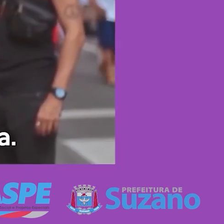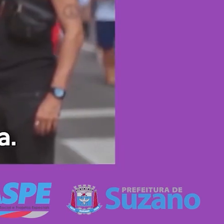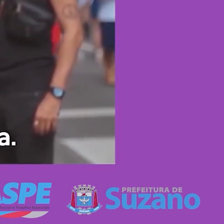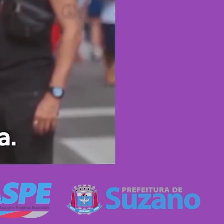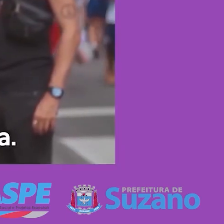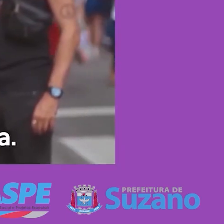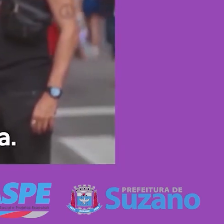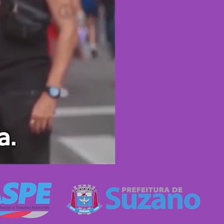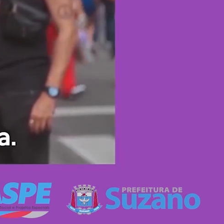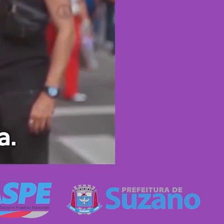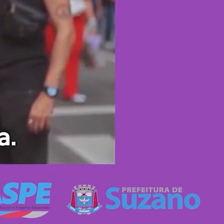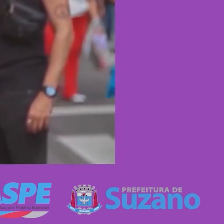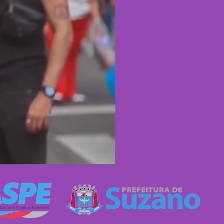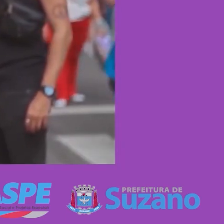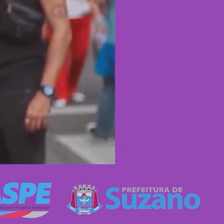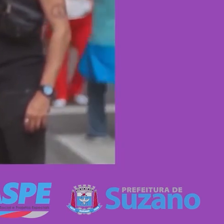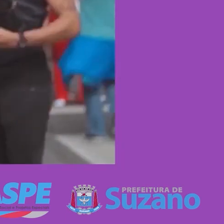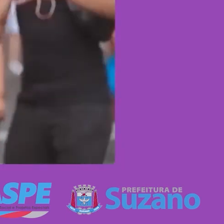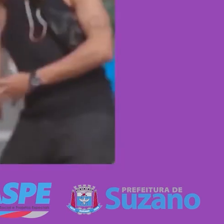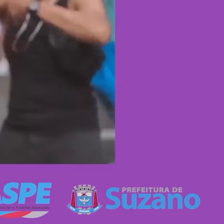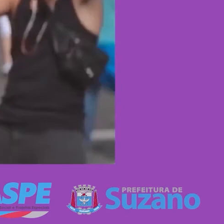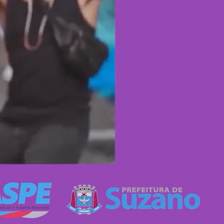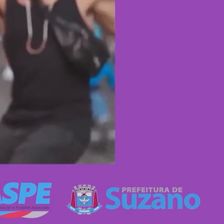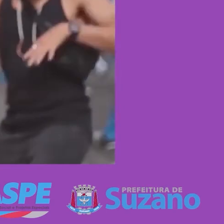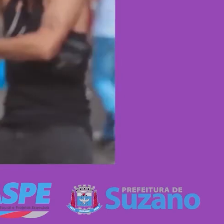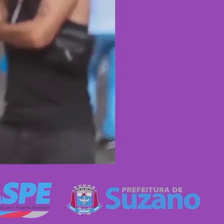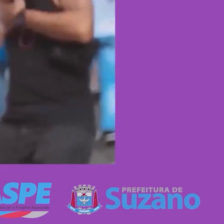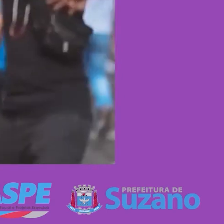Libras é a nossa língua e não uma piada. Por que seria?